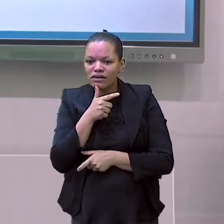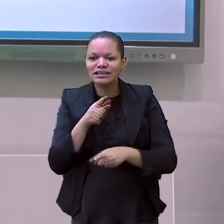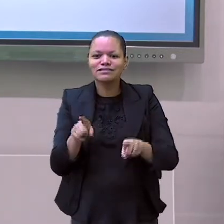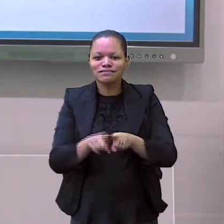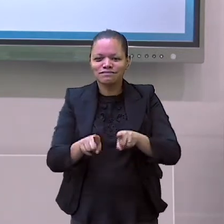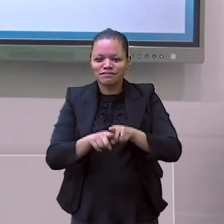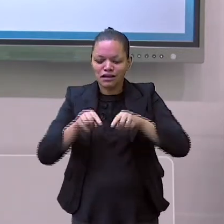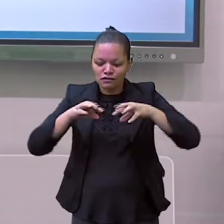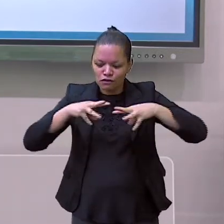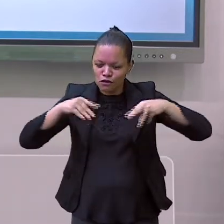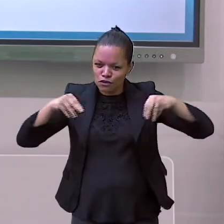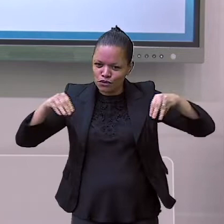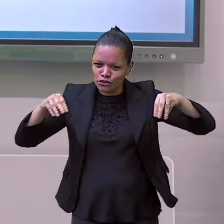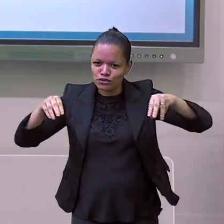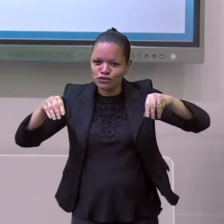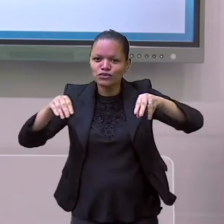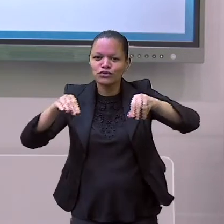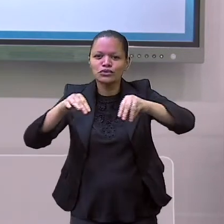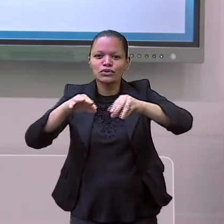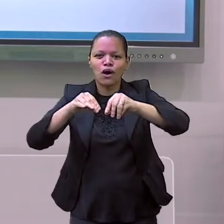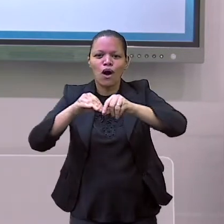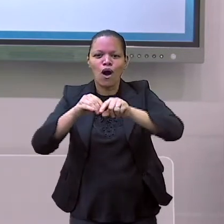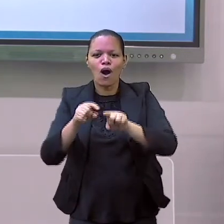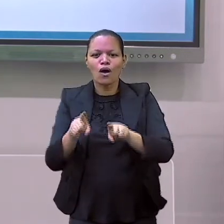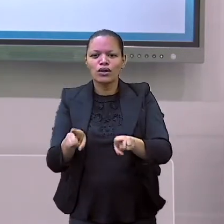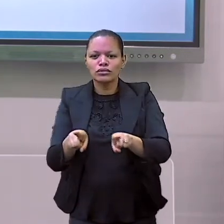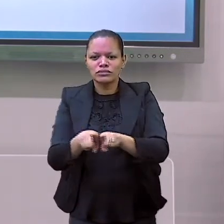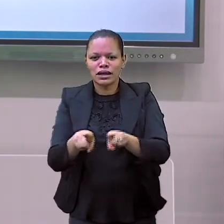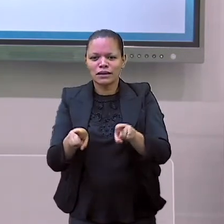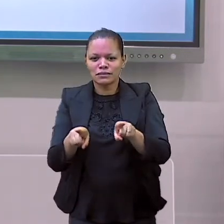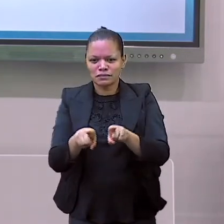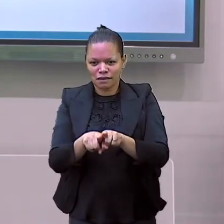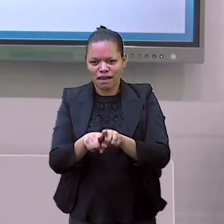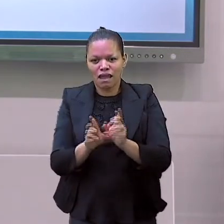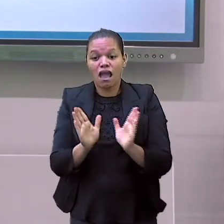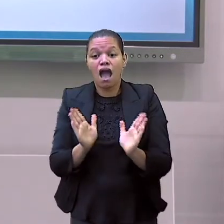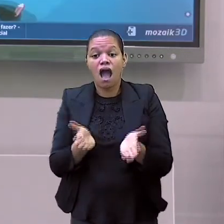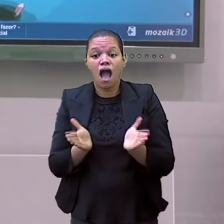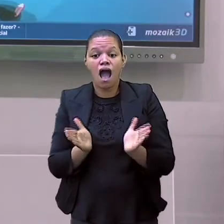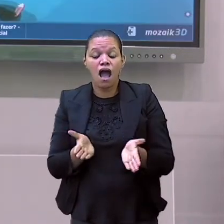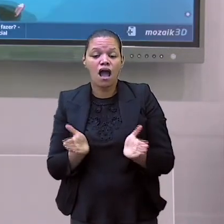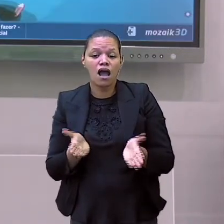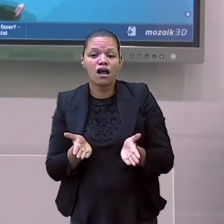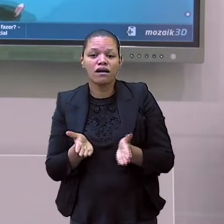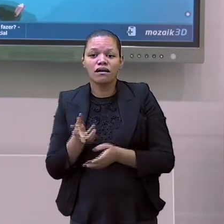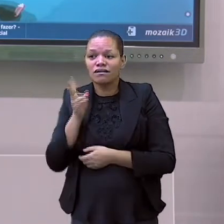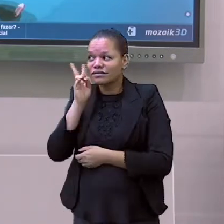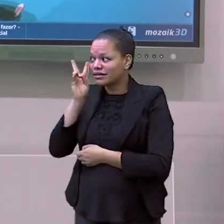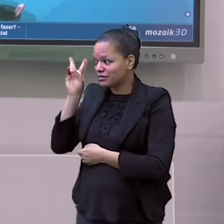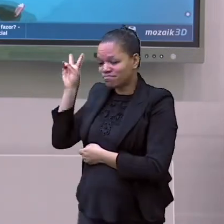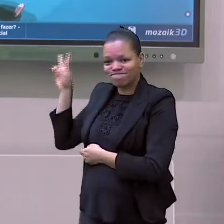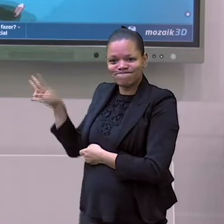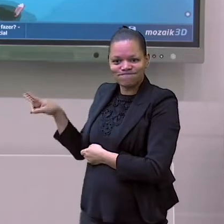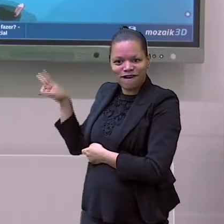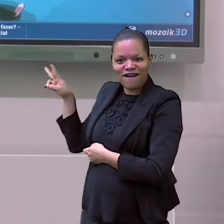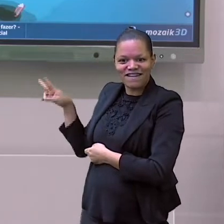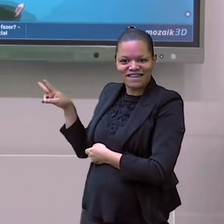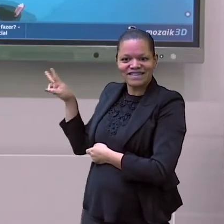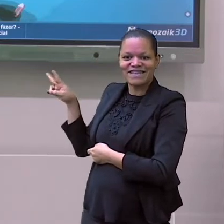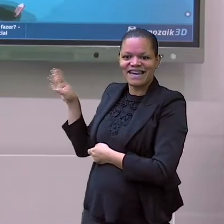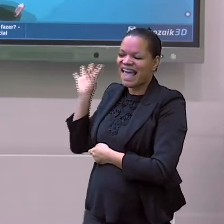ver, e no solo também. Então, agora nós vamos ver aí uma animação